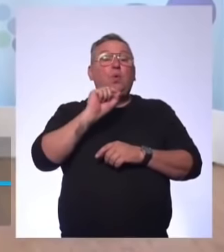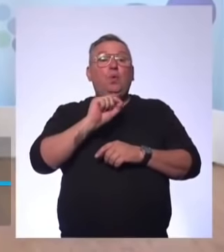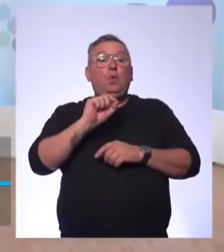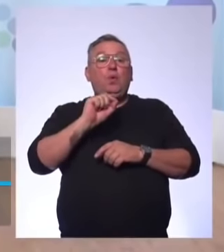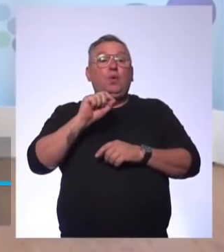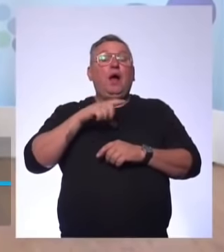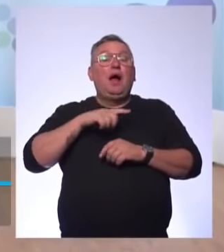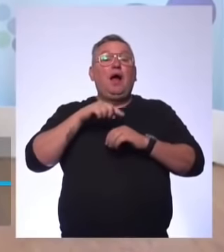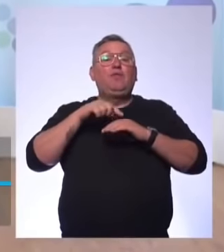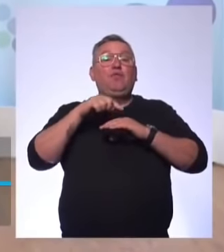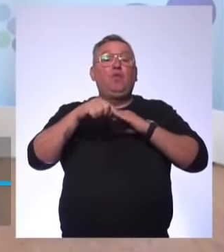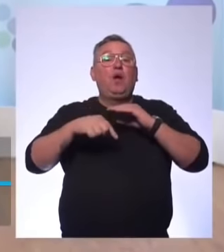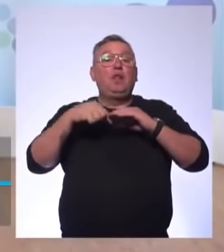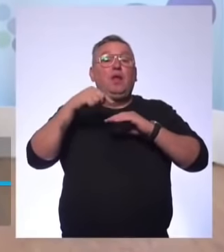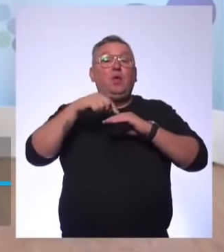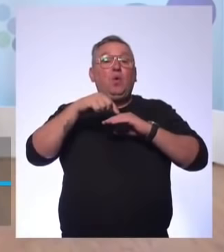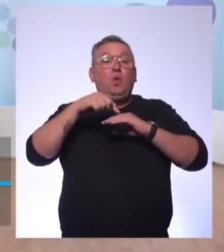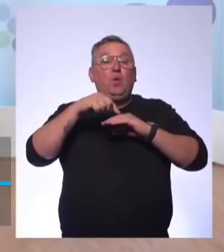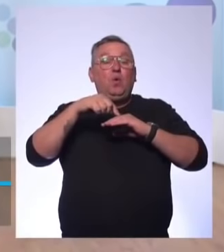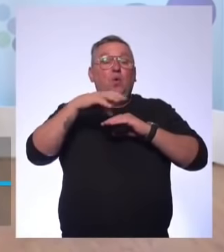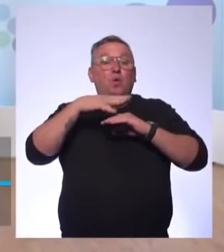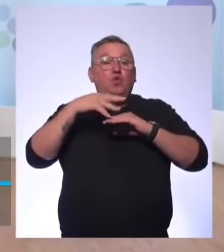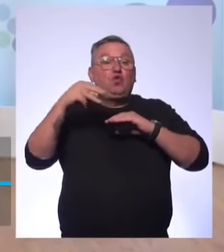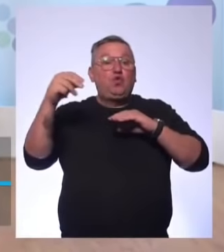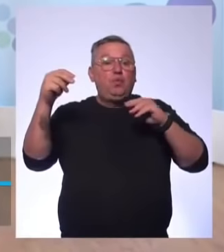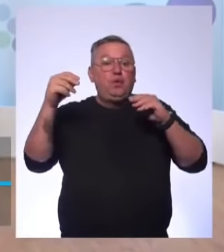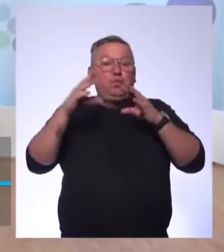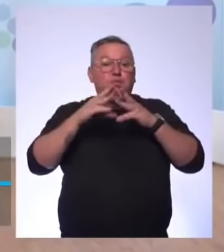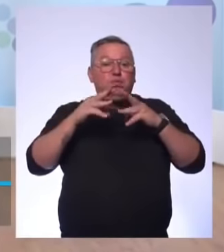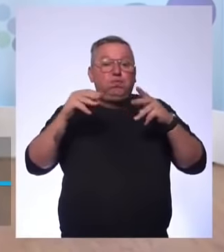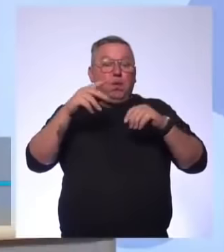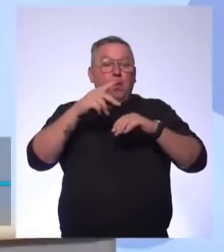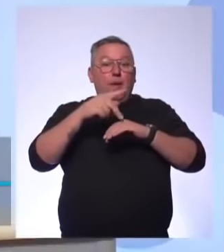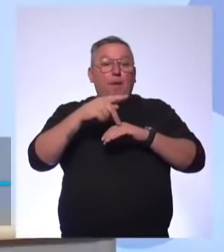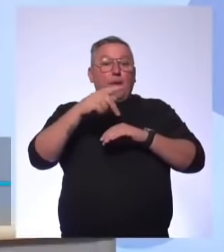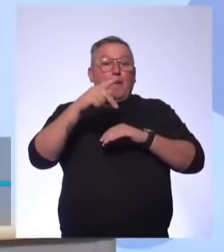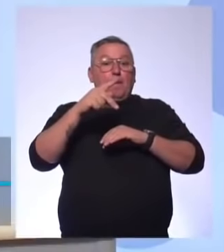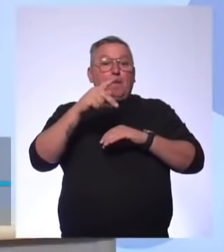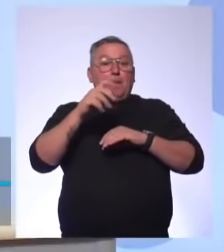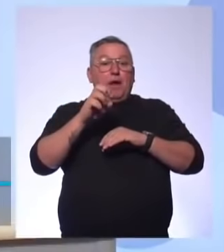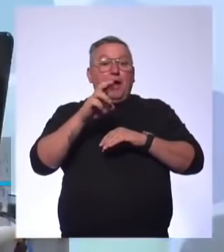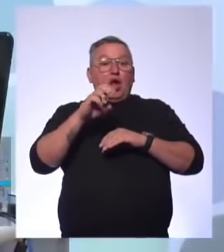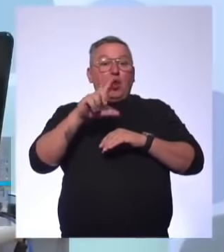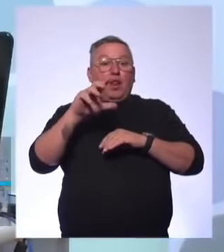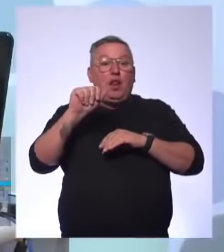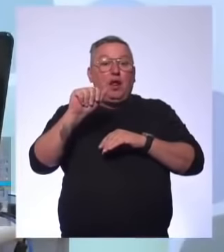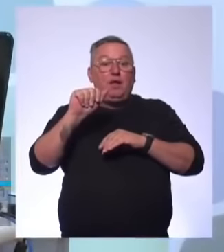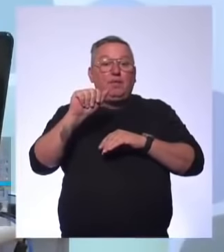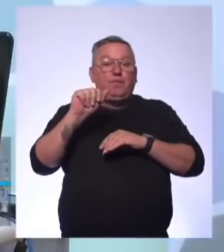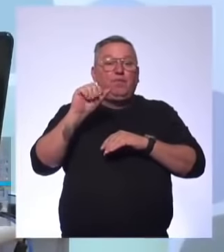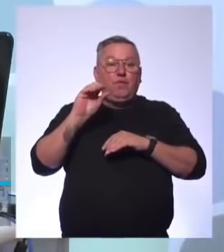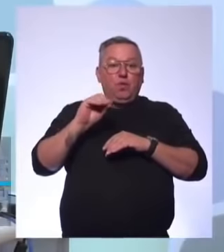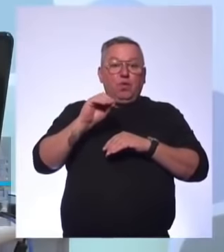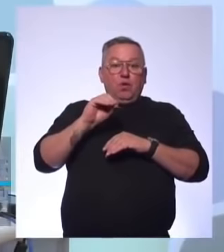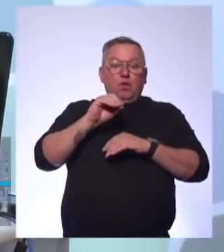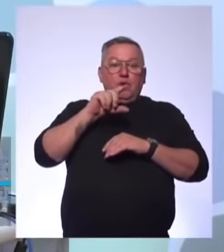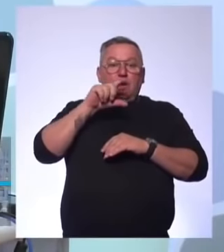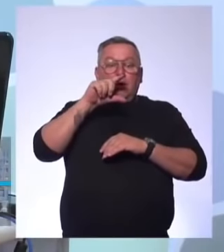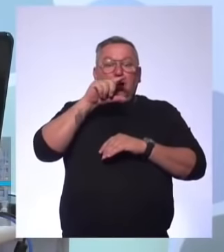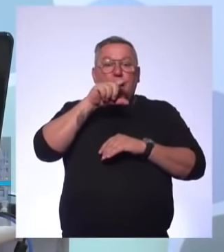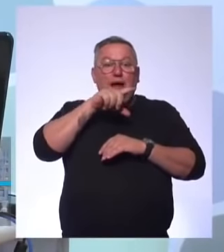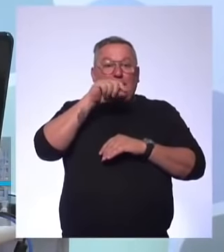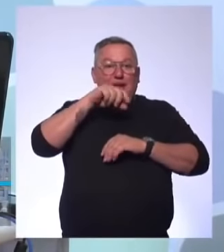um anel que sumiu. O sumiço do anel de pérola. A Larissa colocou mais bonitinho. A galinha que